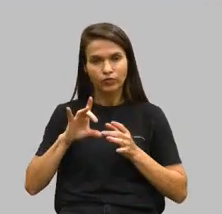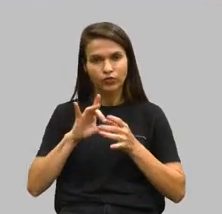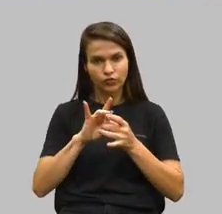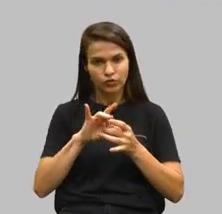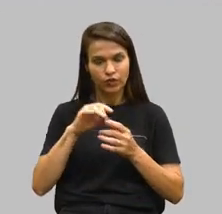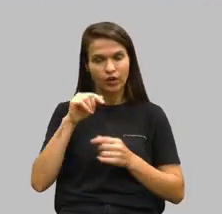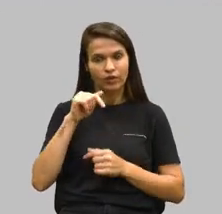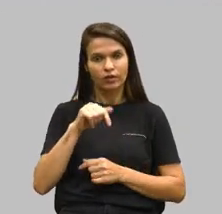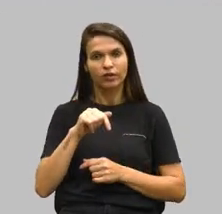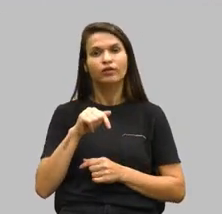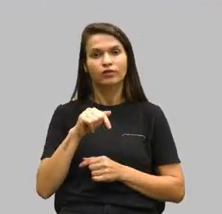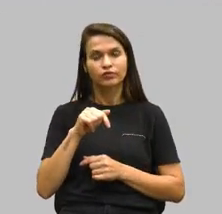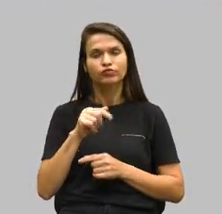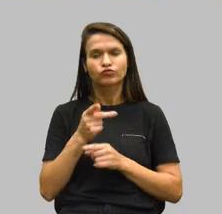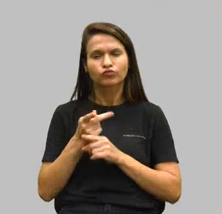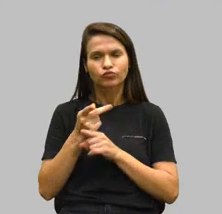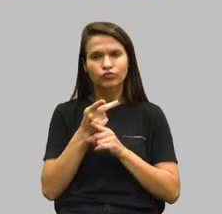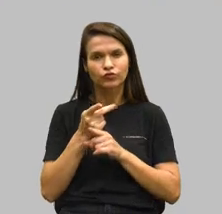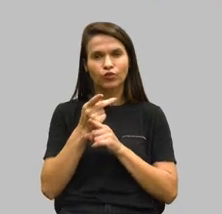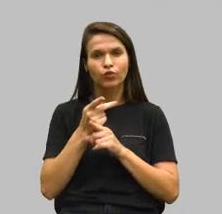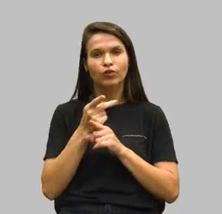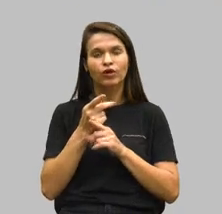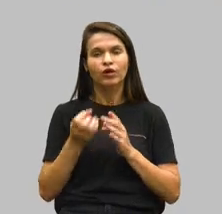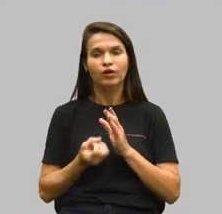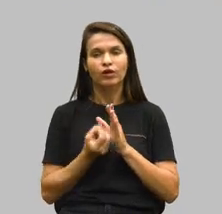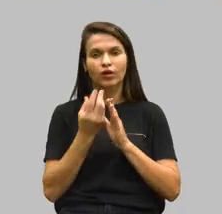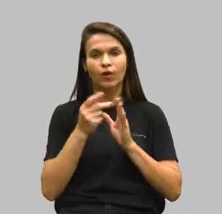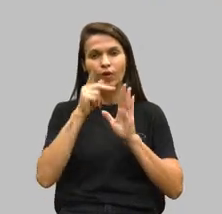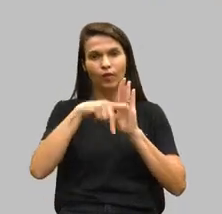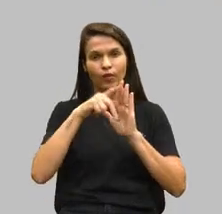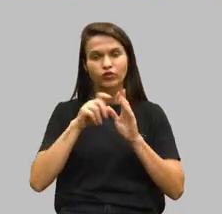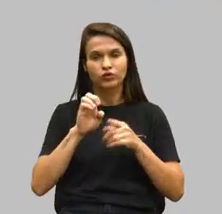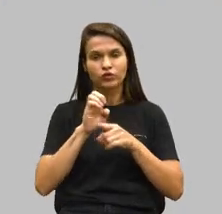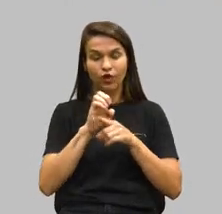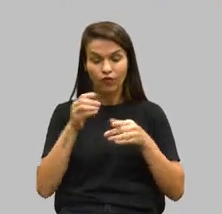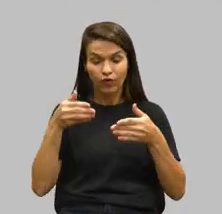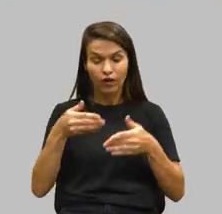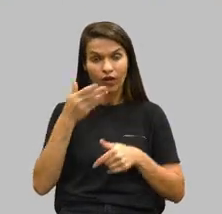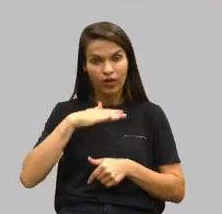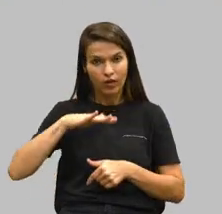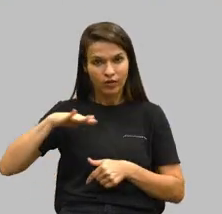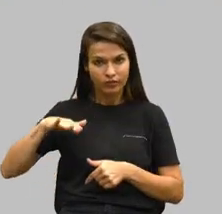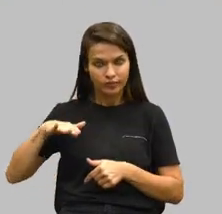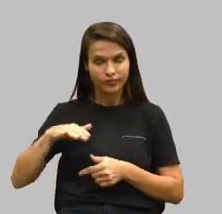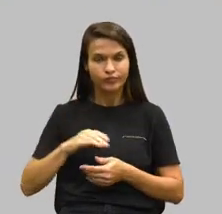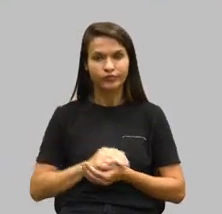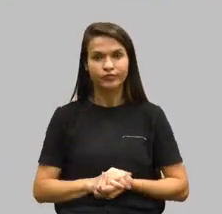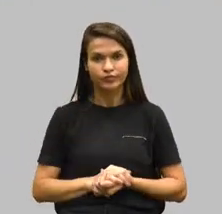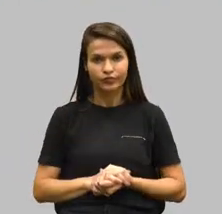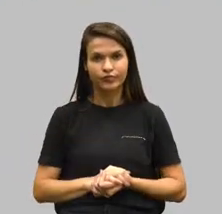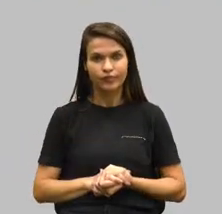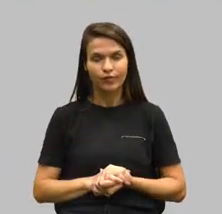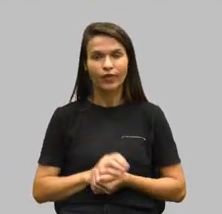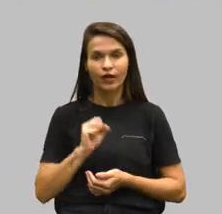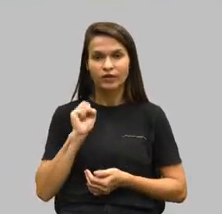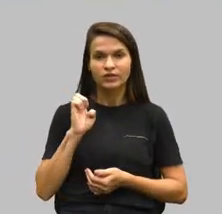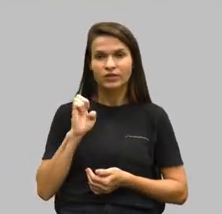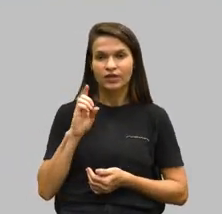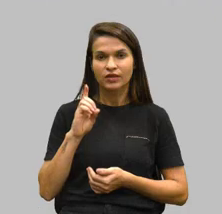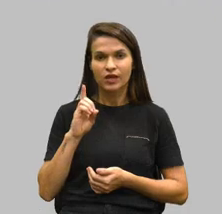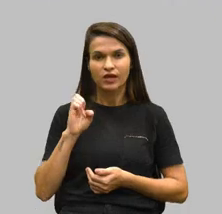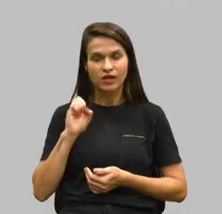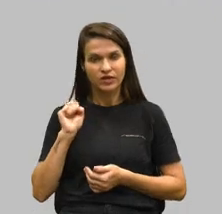eh buscando instituir o plano estadual pela primeira infância eh a CDs publicou um